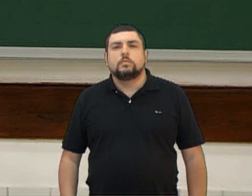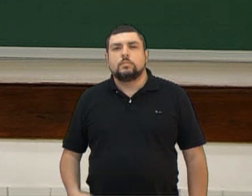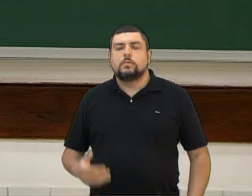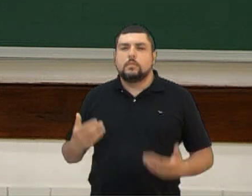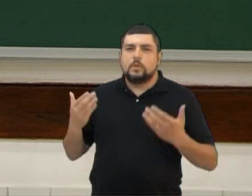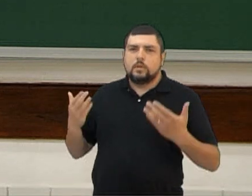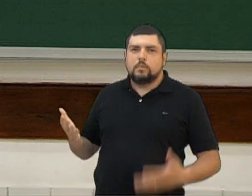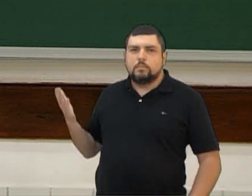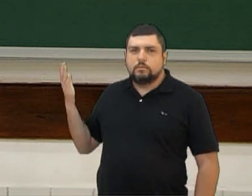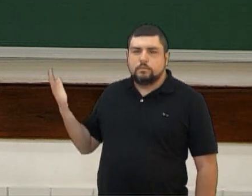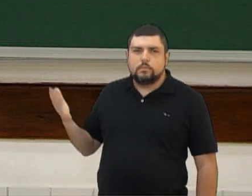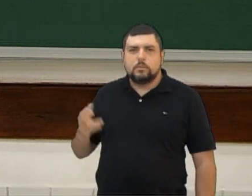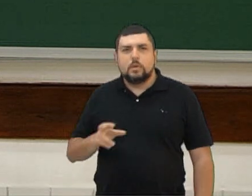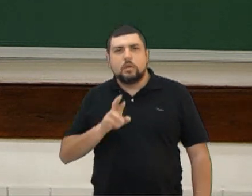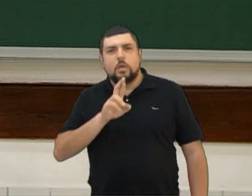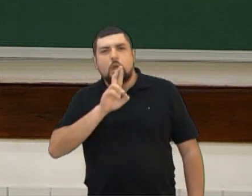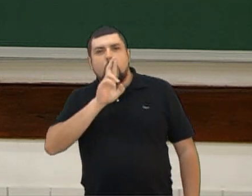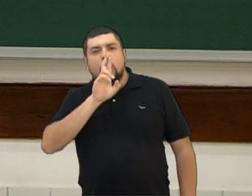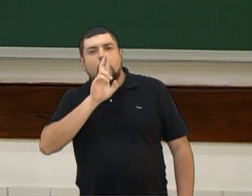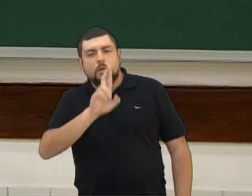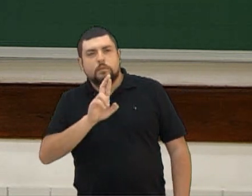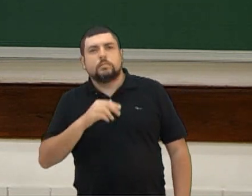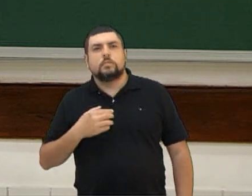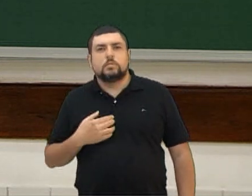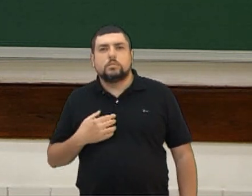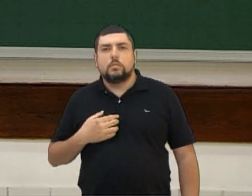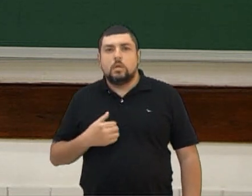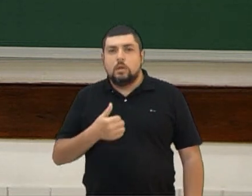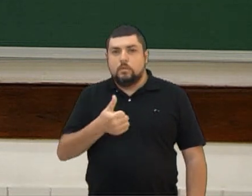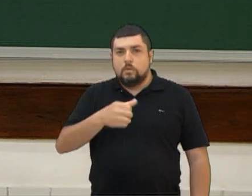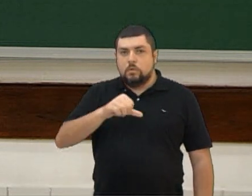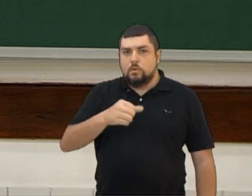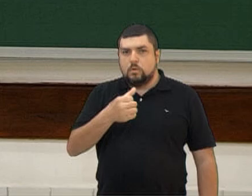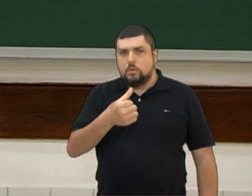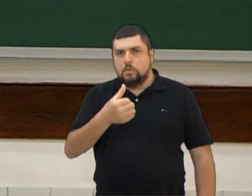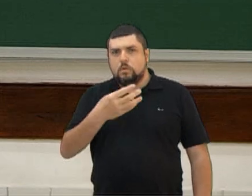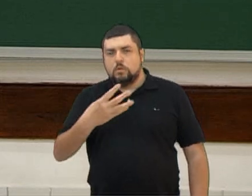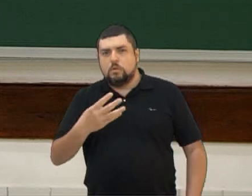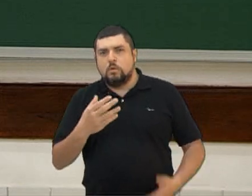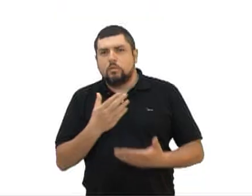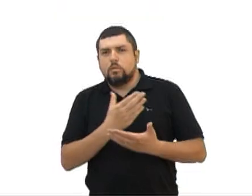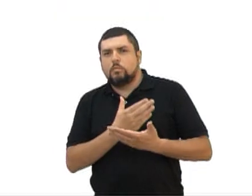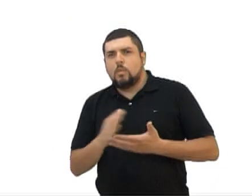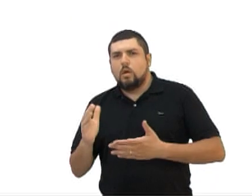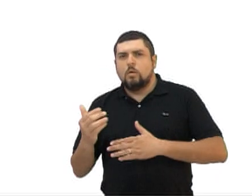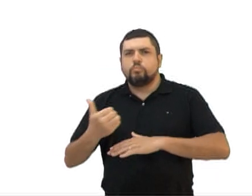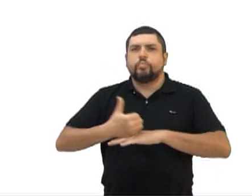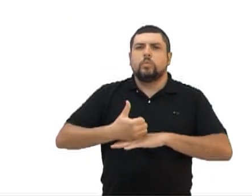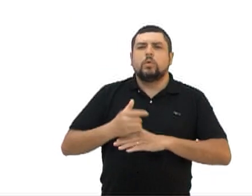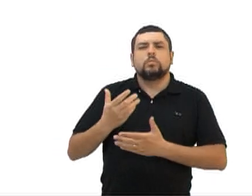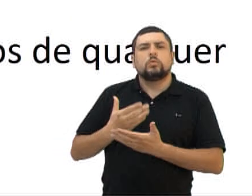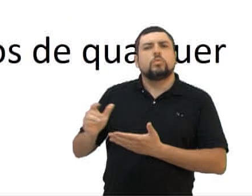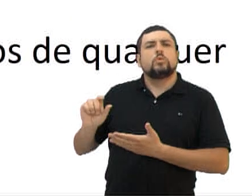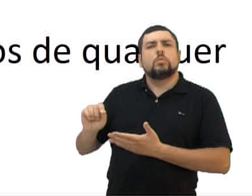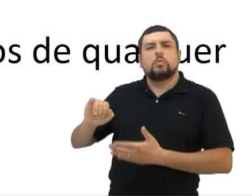Então, a resposta, o presidente que foi derrubado pelo golpe de 64 foi o presidente João Goulart.